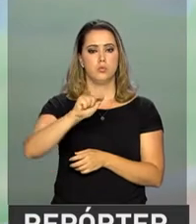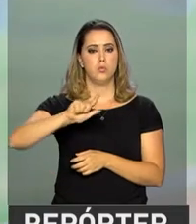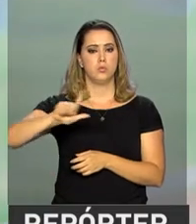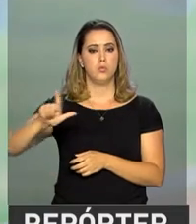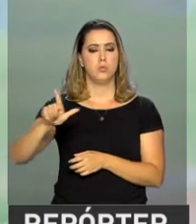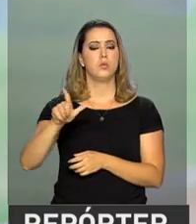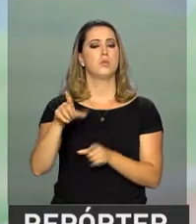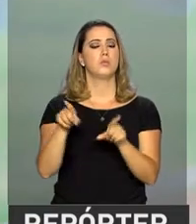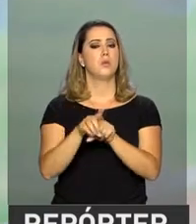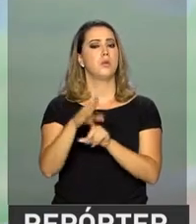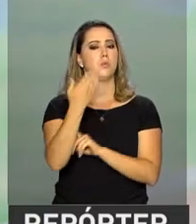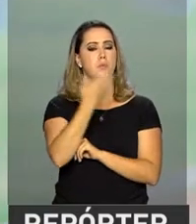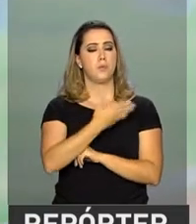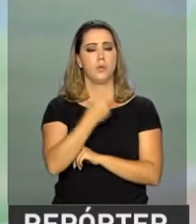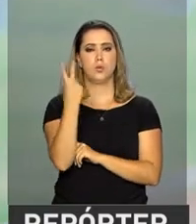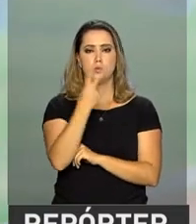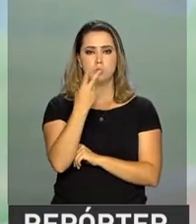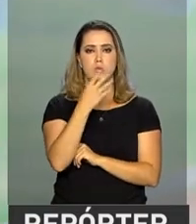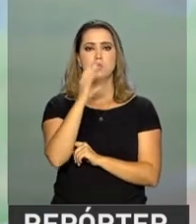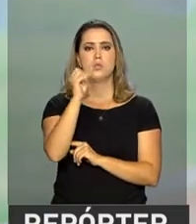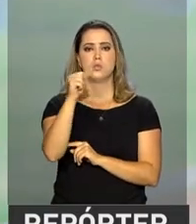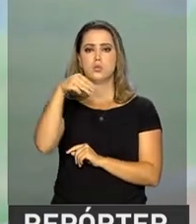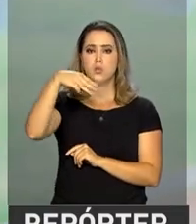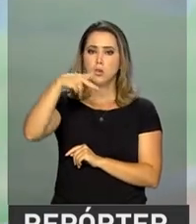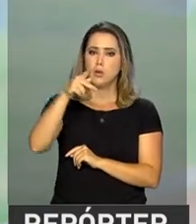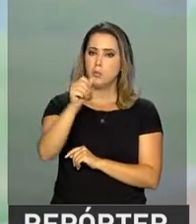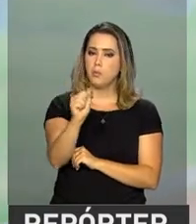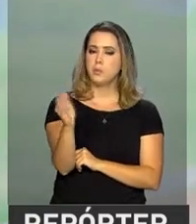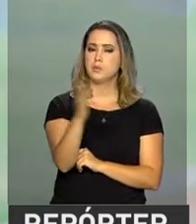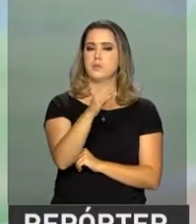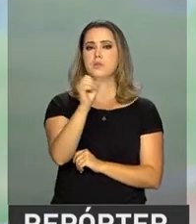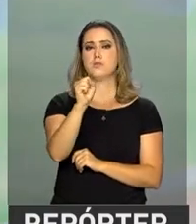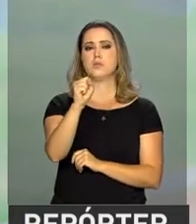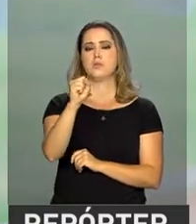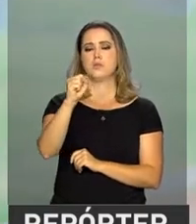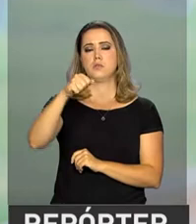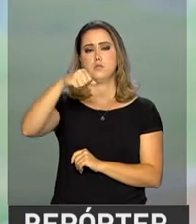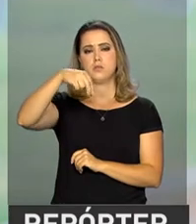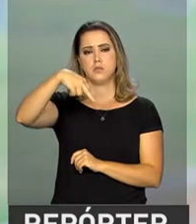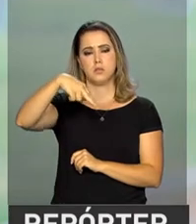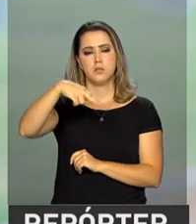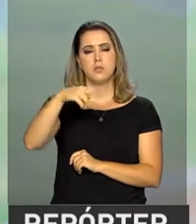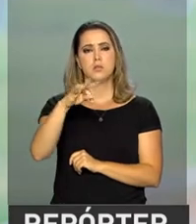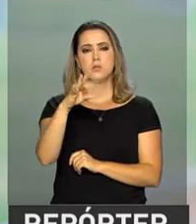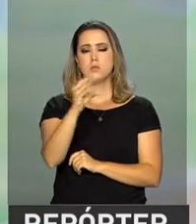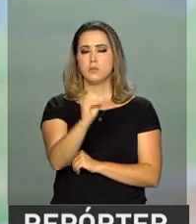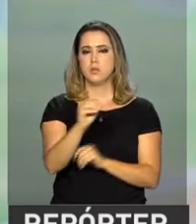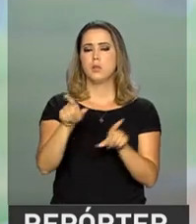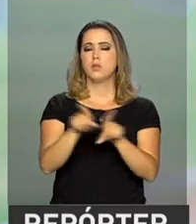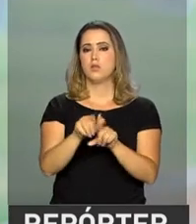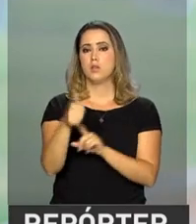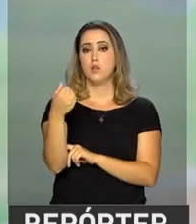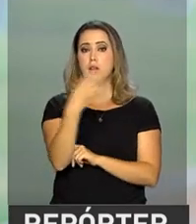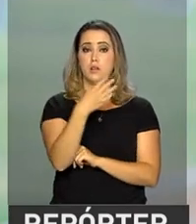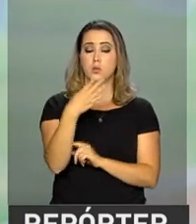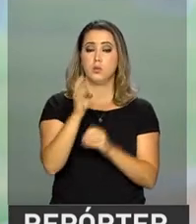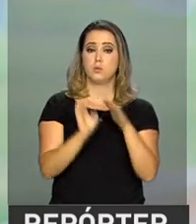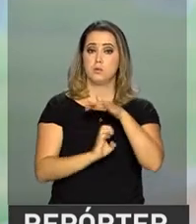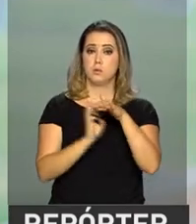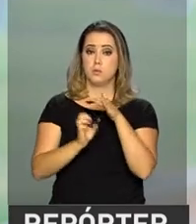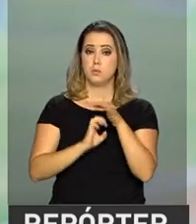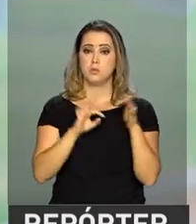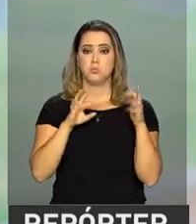santos dezesseis empresas sendo 14 delas multinacionais estão inscritas para participar do leilão a